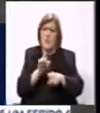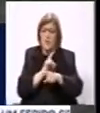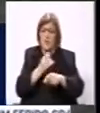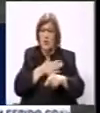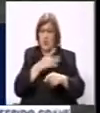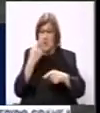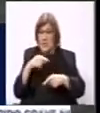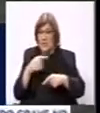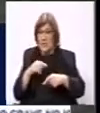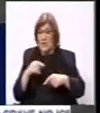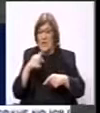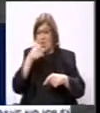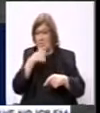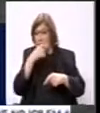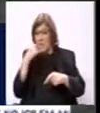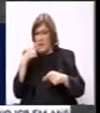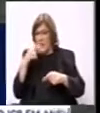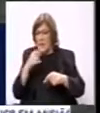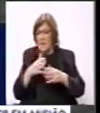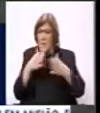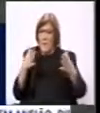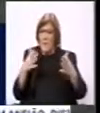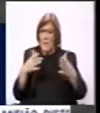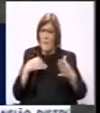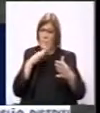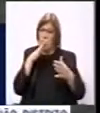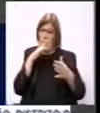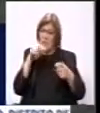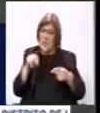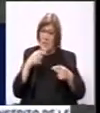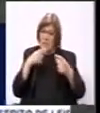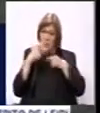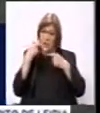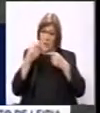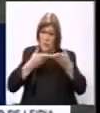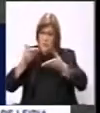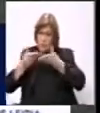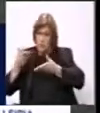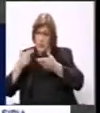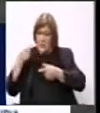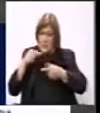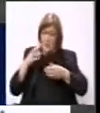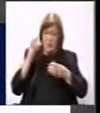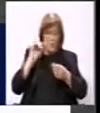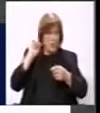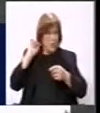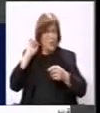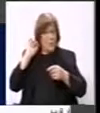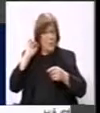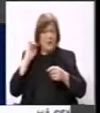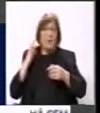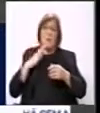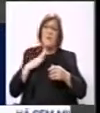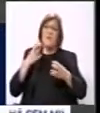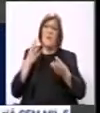é muito mais efetivo portanto diria que esta questão de estarmos uns com os outros também é fundamental apesar dessa vitalidade